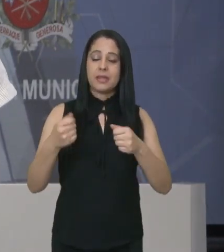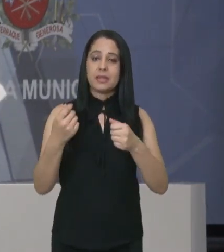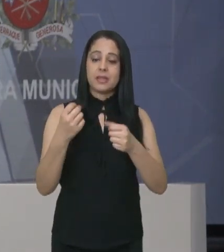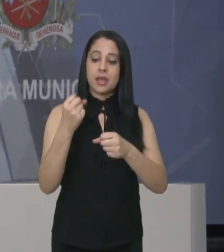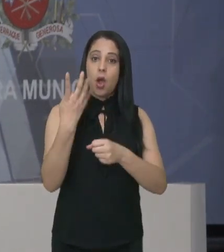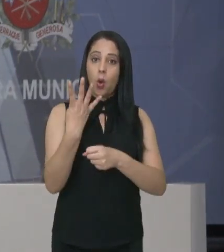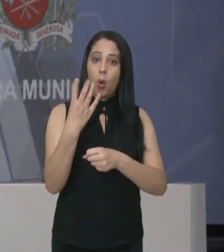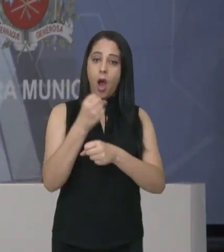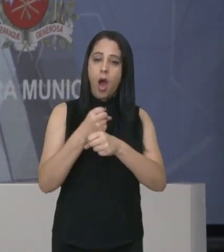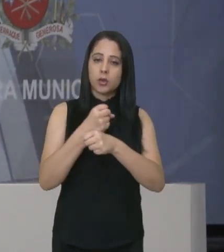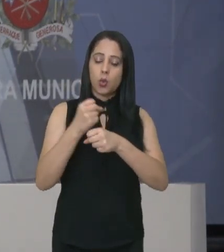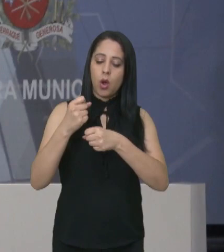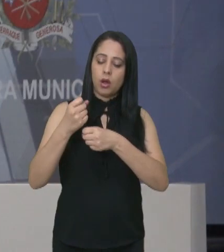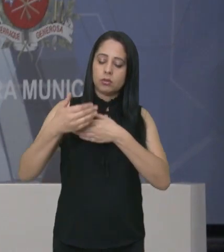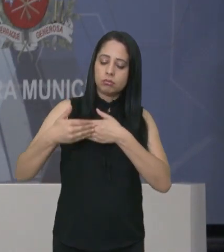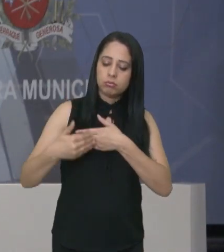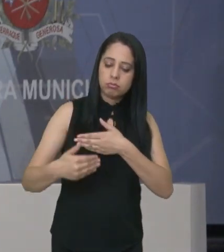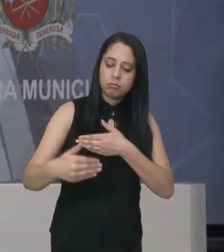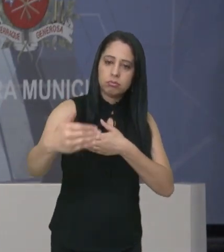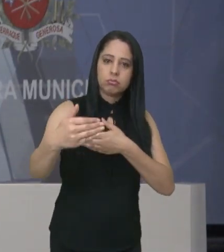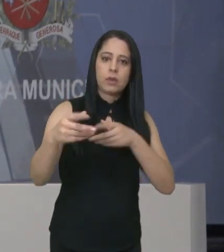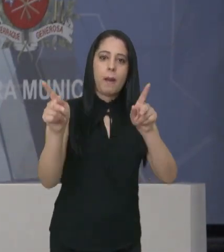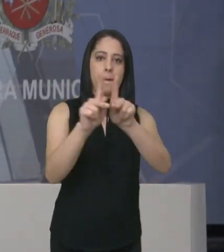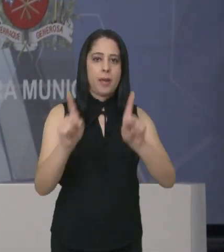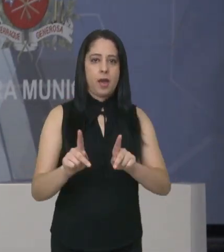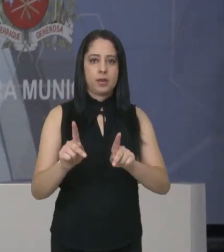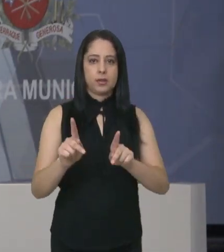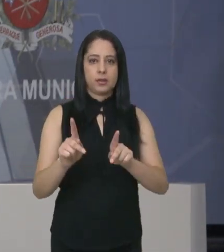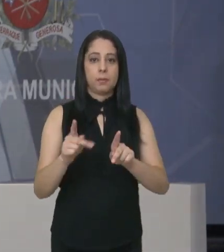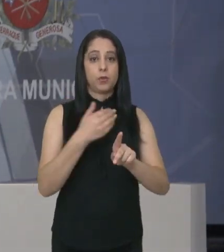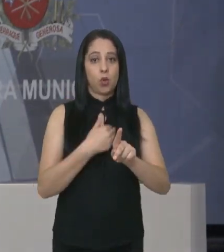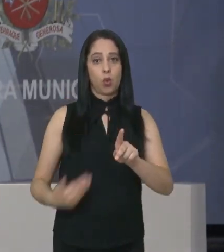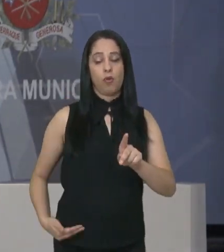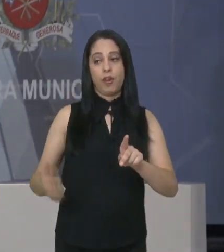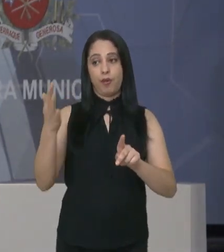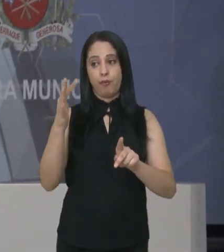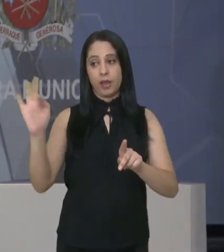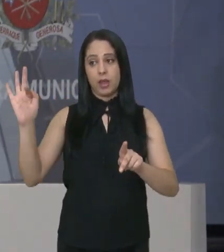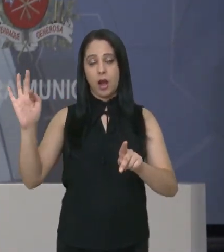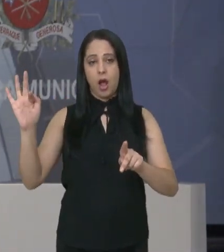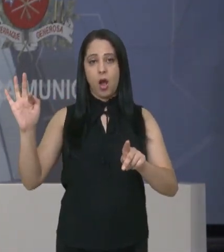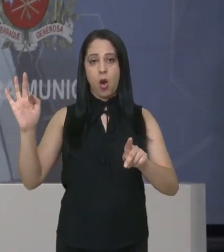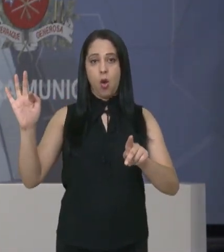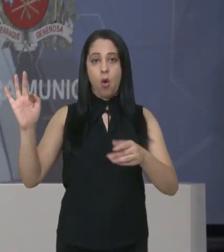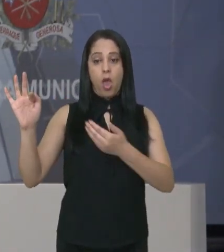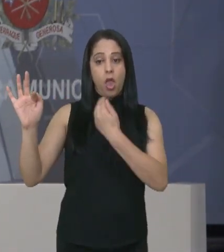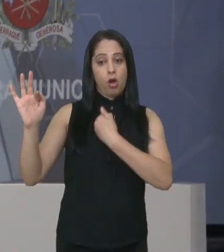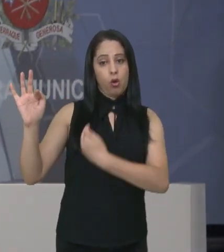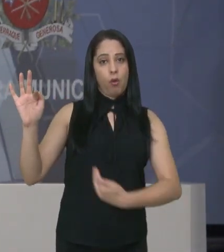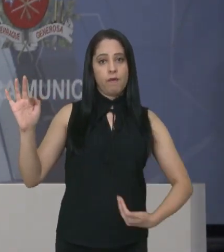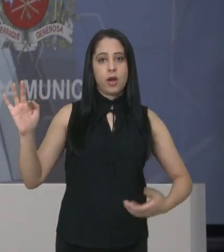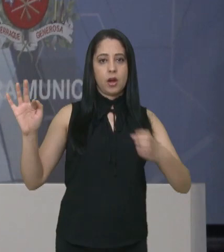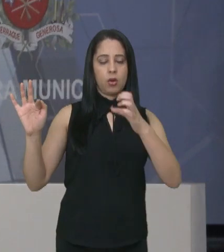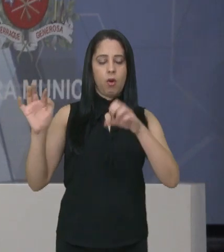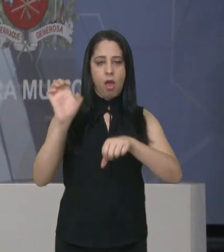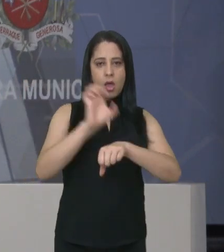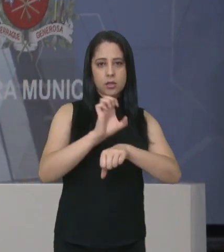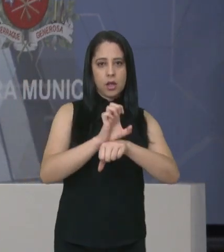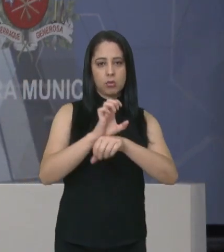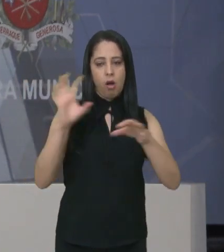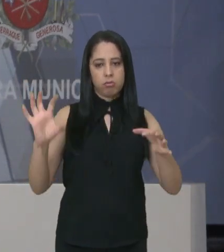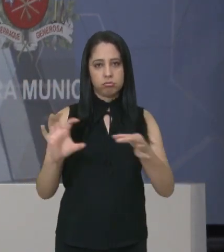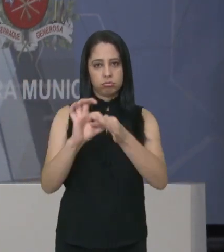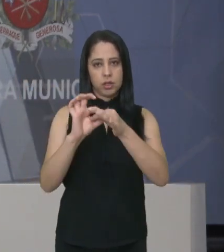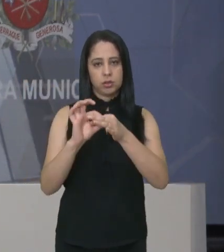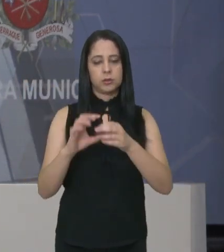paz no nosso governo, tanto federal quanto estadual. Presidente, gostaria de falar, né,